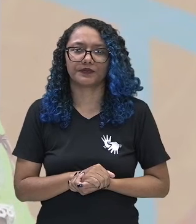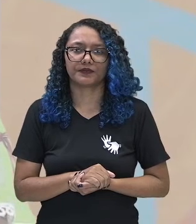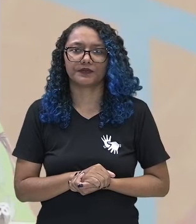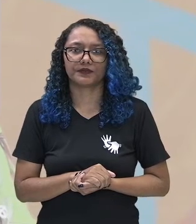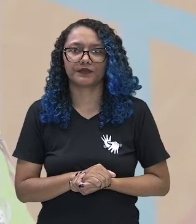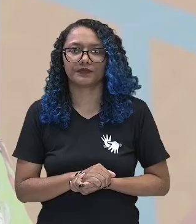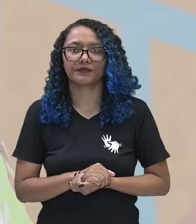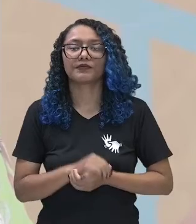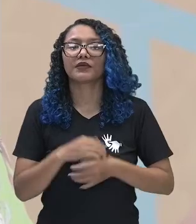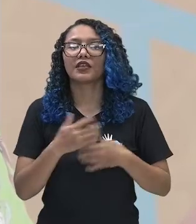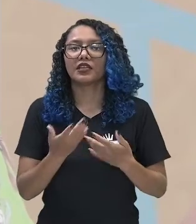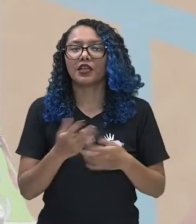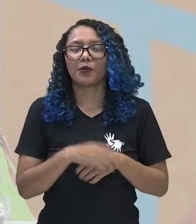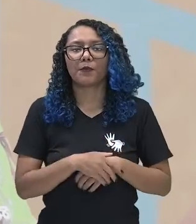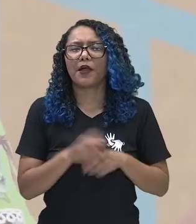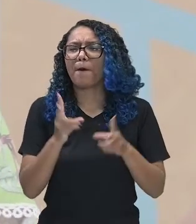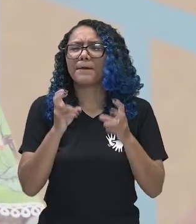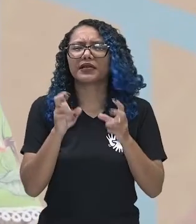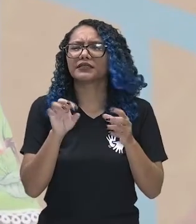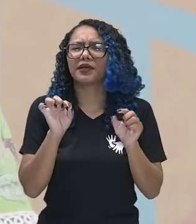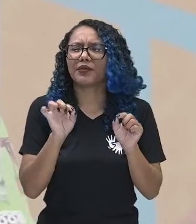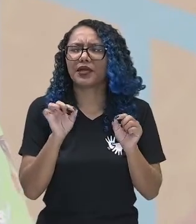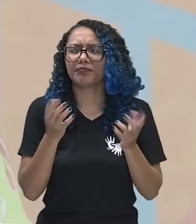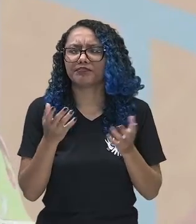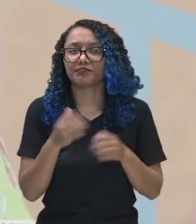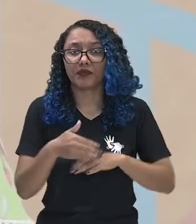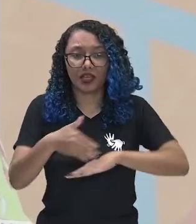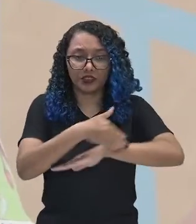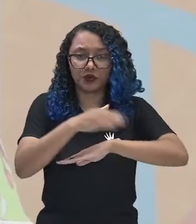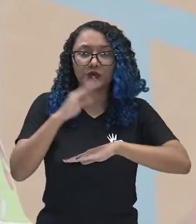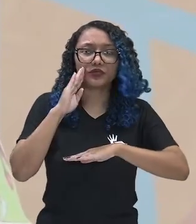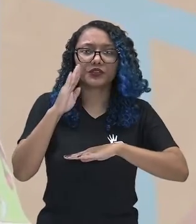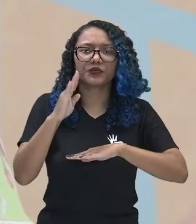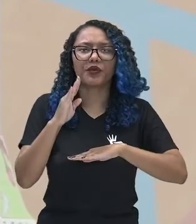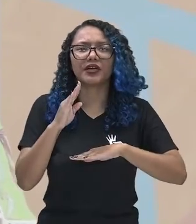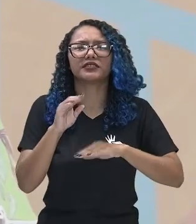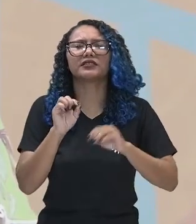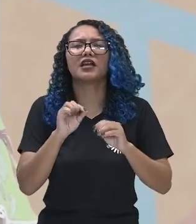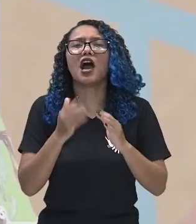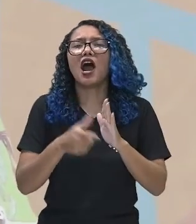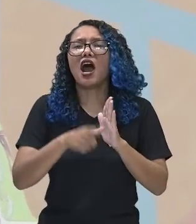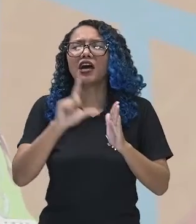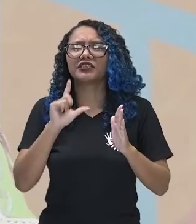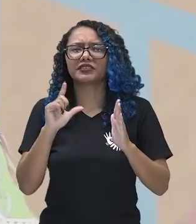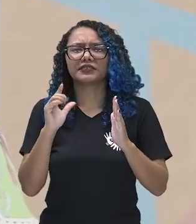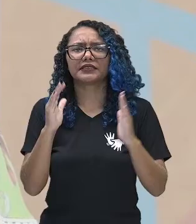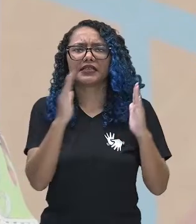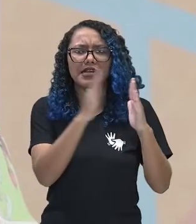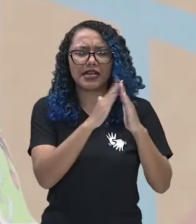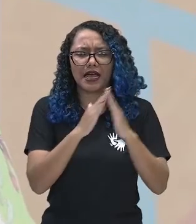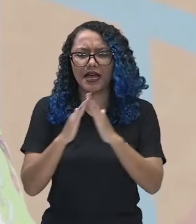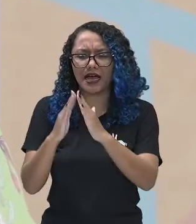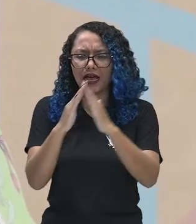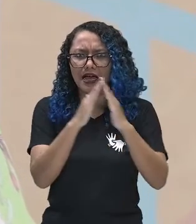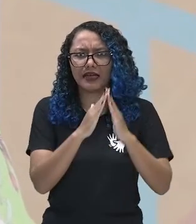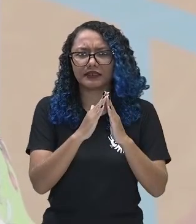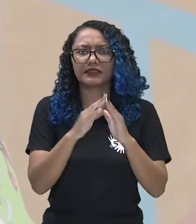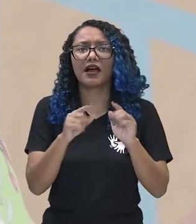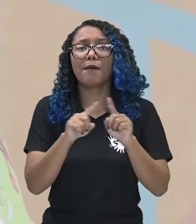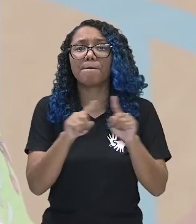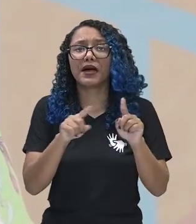Foi que nas ruas principais, eles eram compostos de bastante casas e com o decorrer foram se tornando